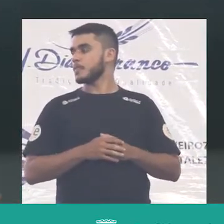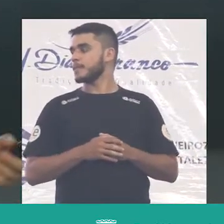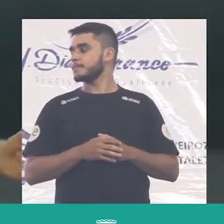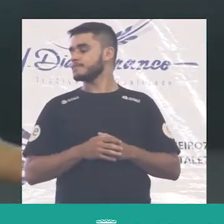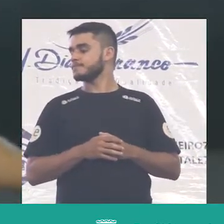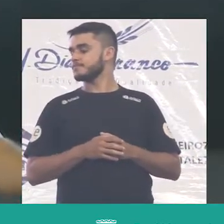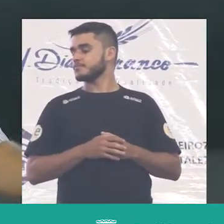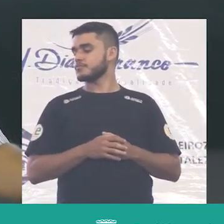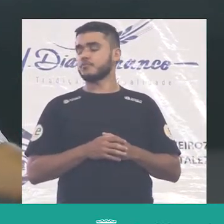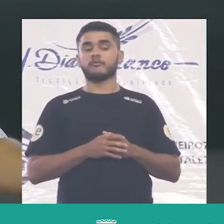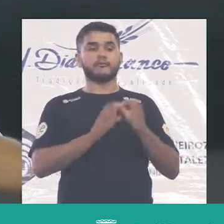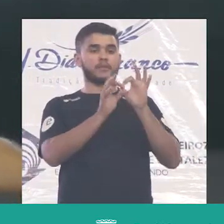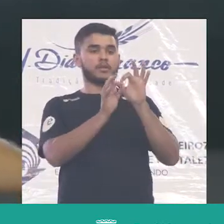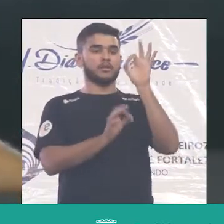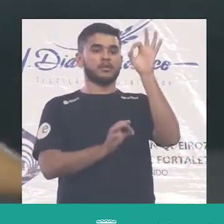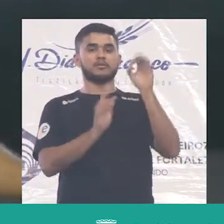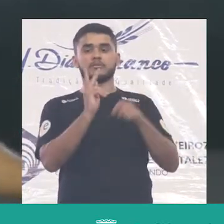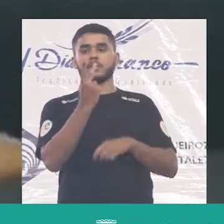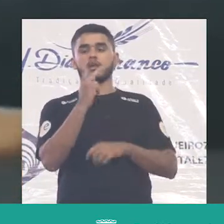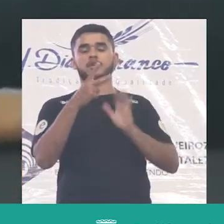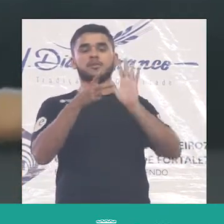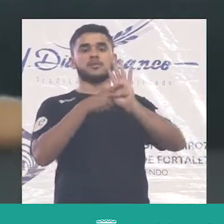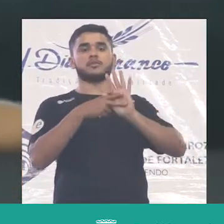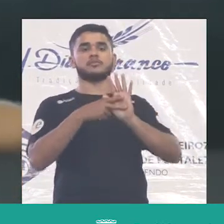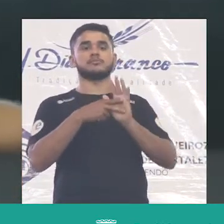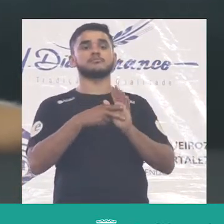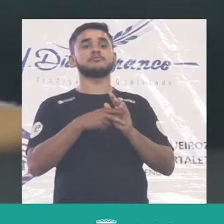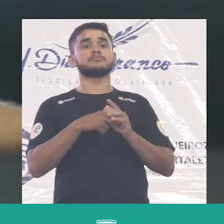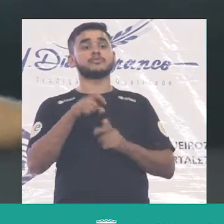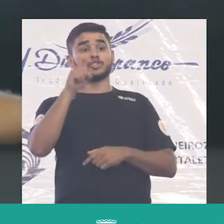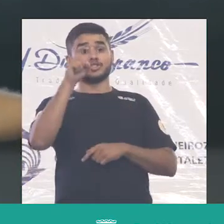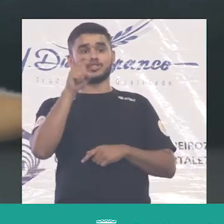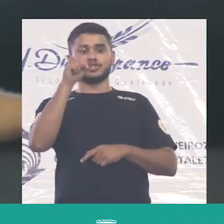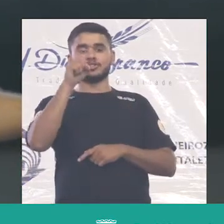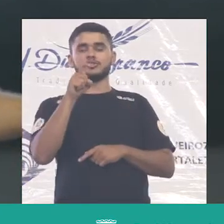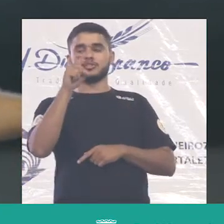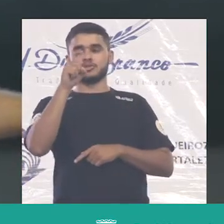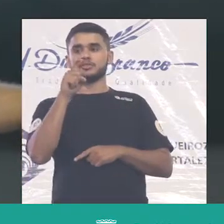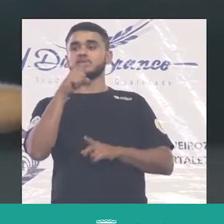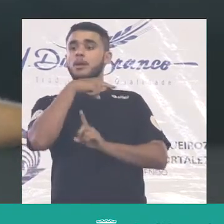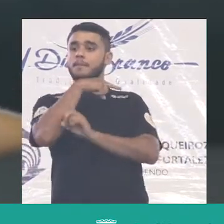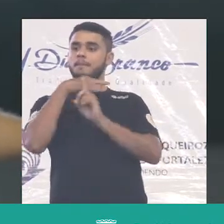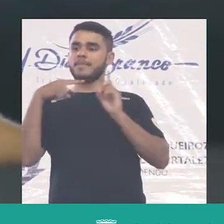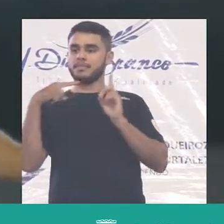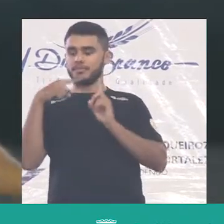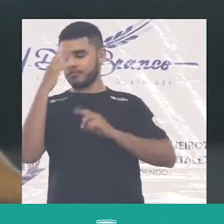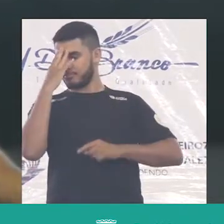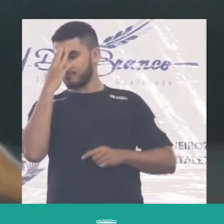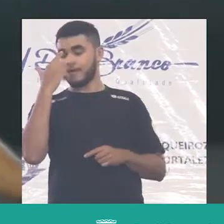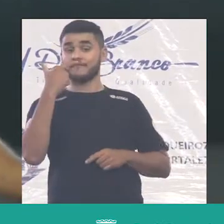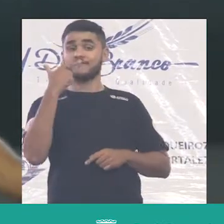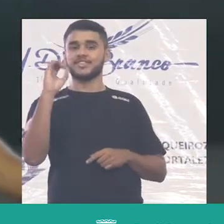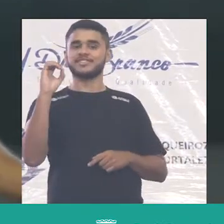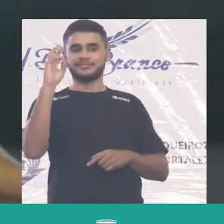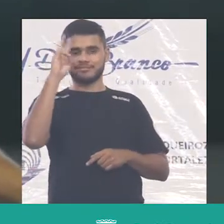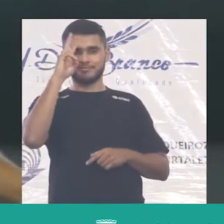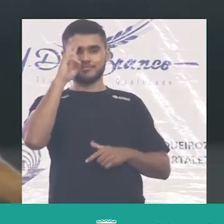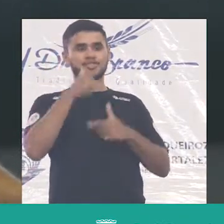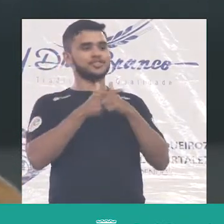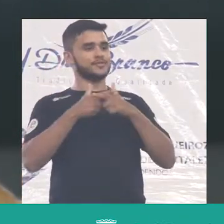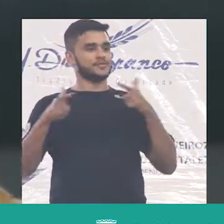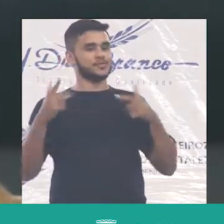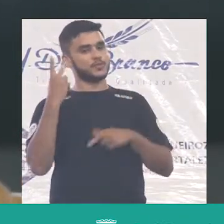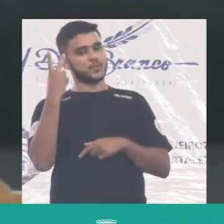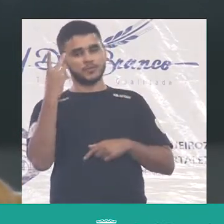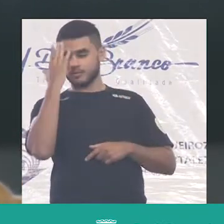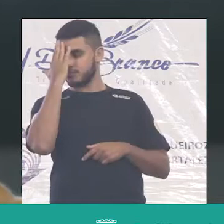A altura deu metade do x, a altura era metade do x, ou seja, a altura é 20, e eu só cheguei